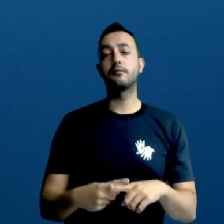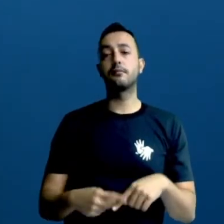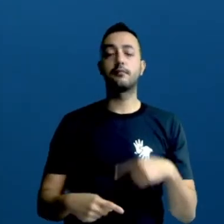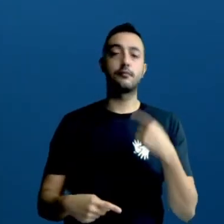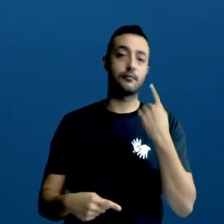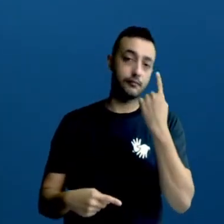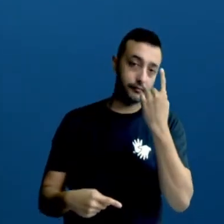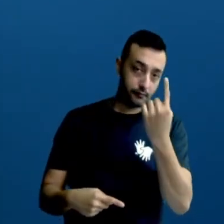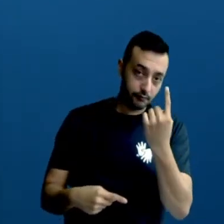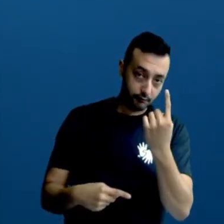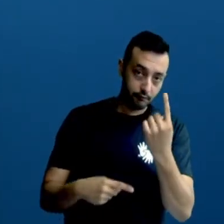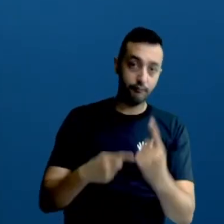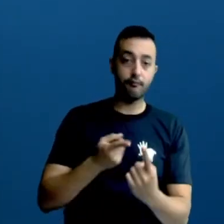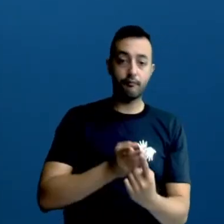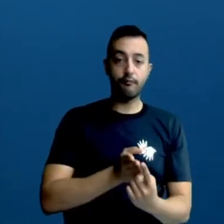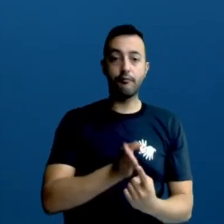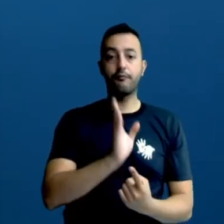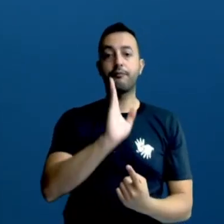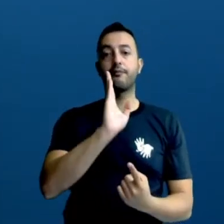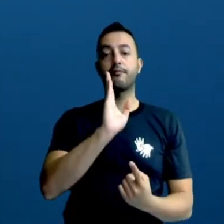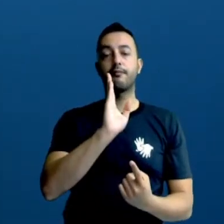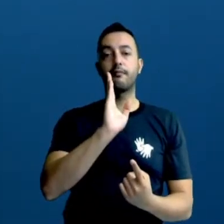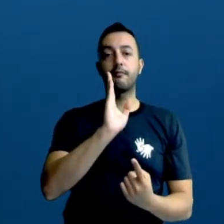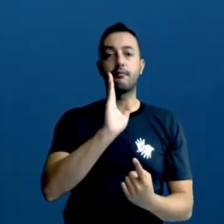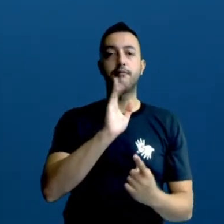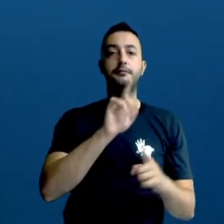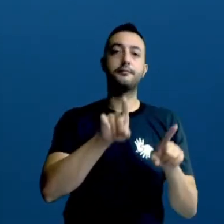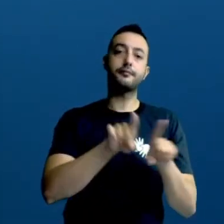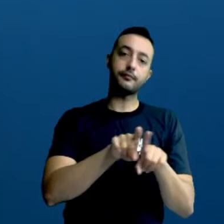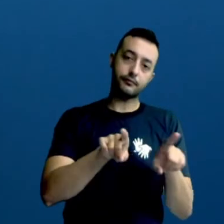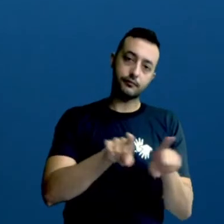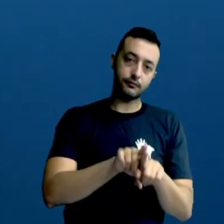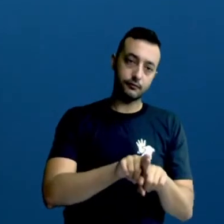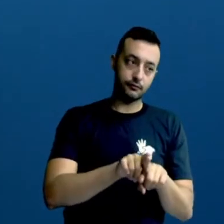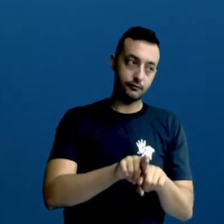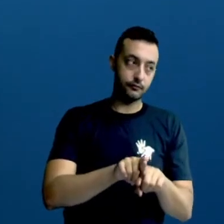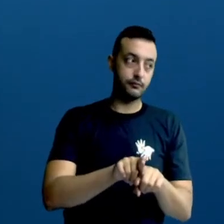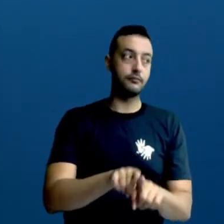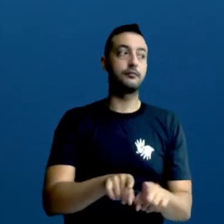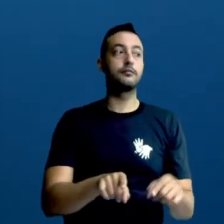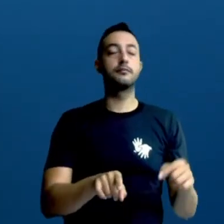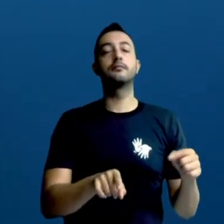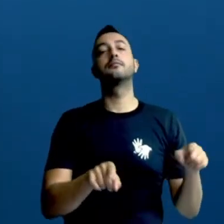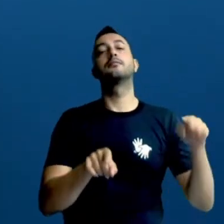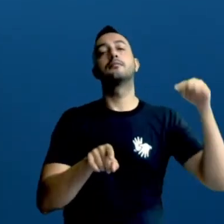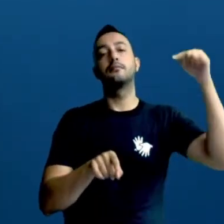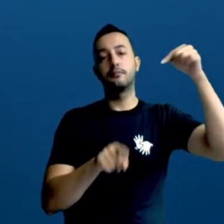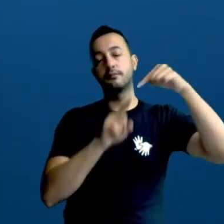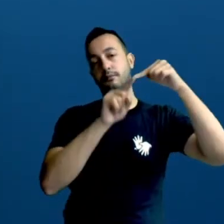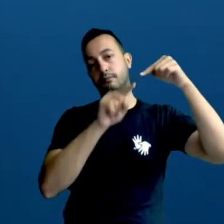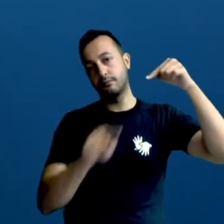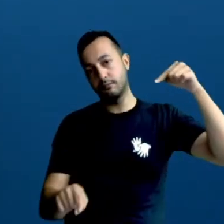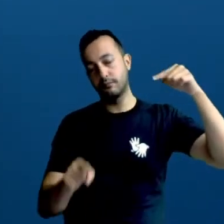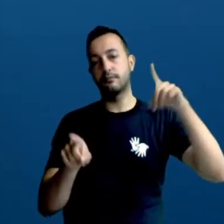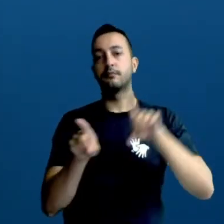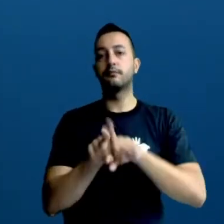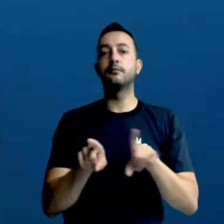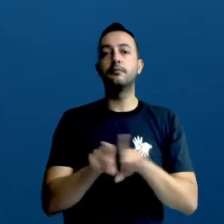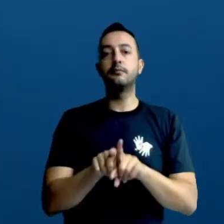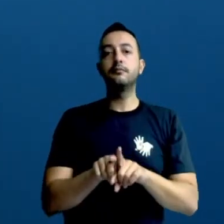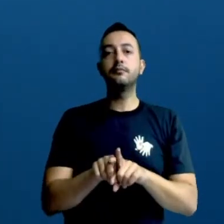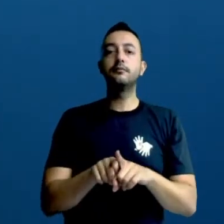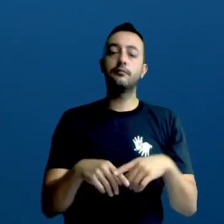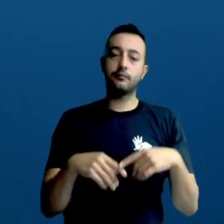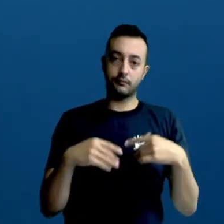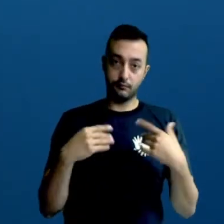uma diagonal, ela sai deste ponto A, mas também sai deste vértice daqui de cima. Então, quando a